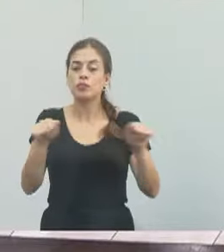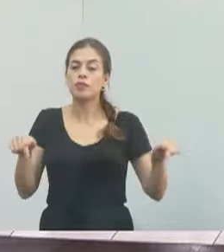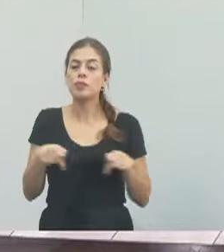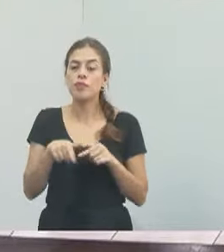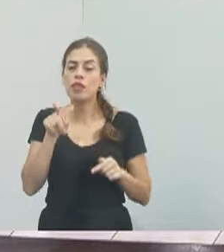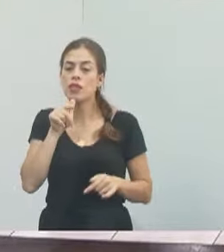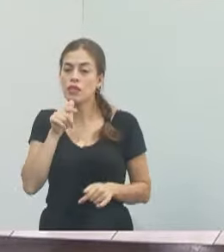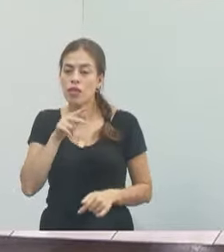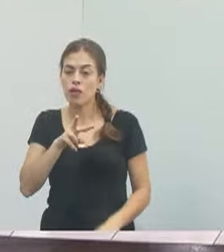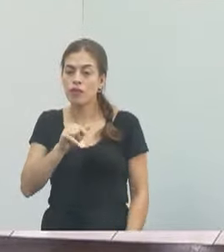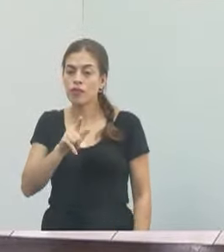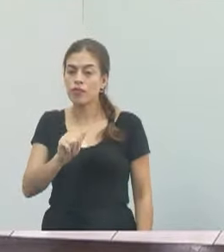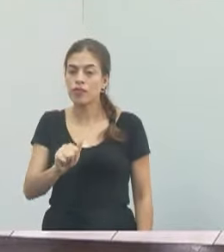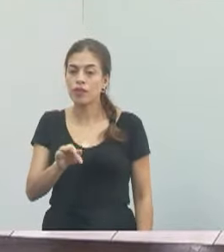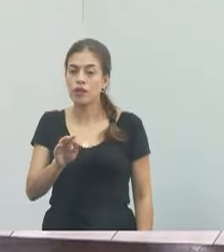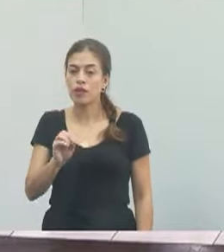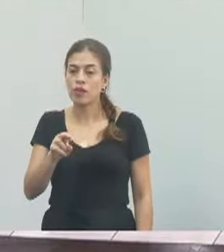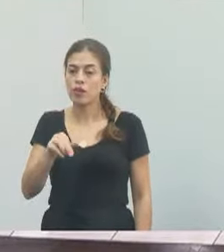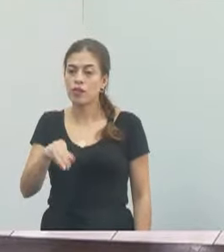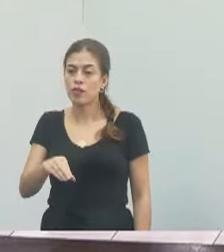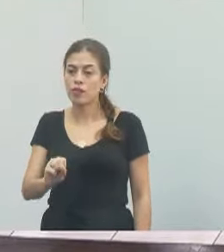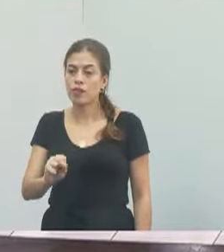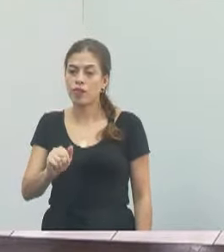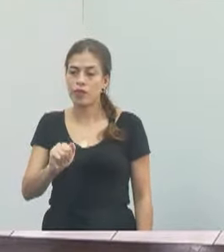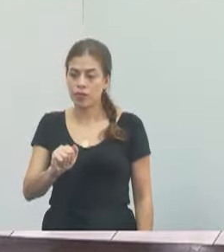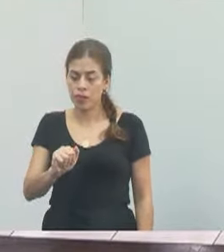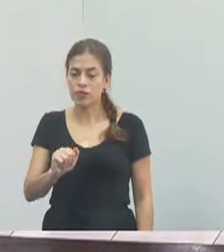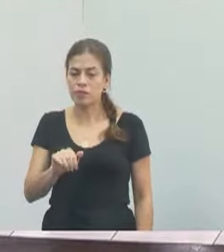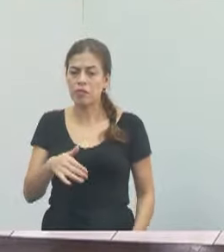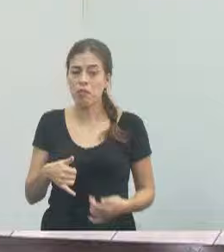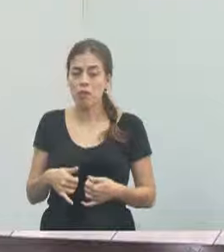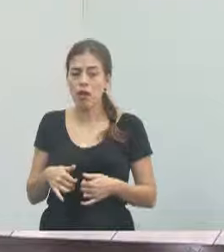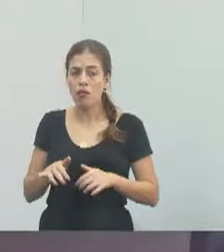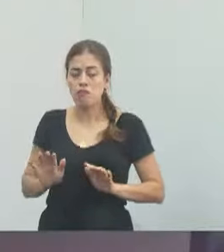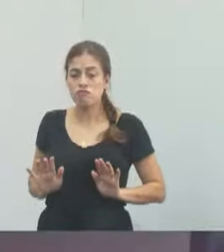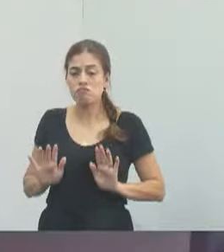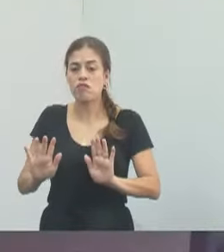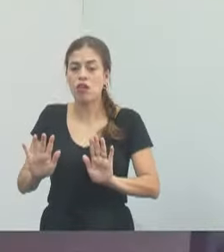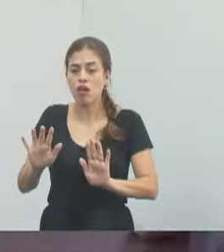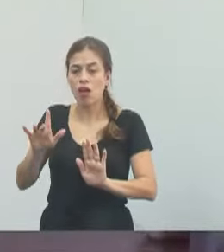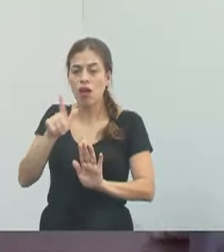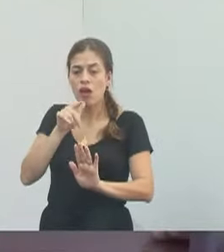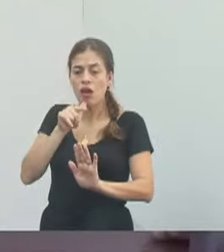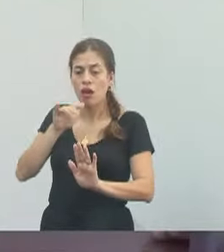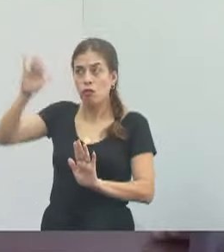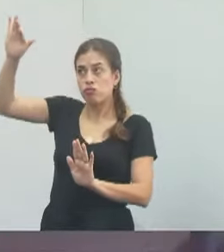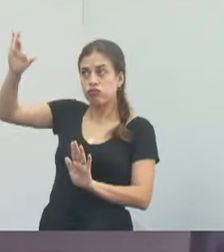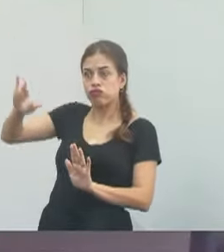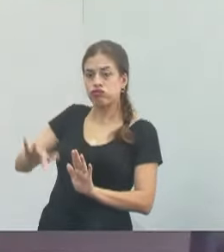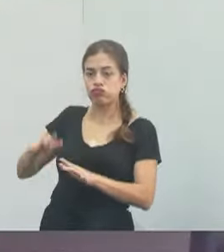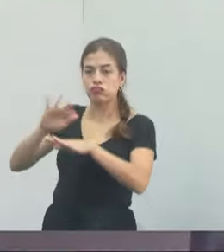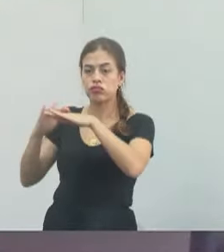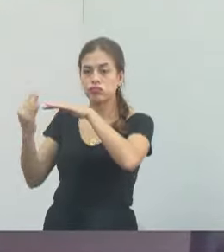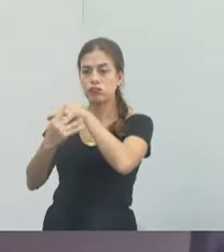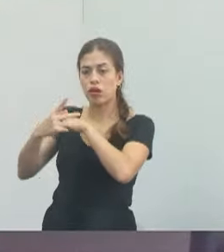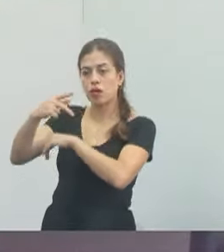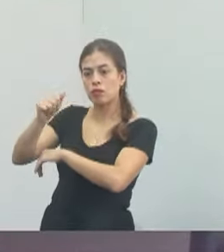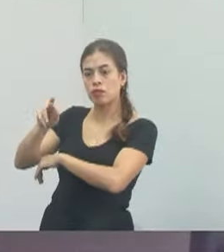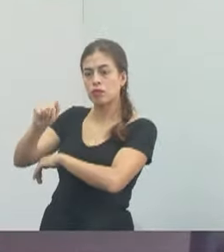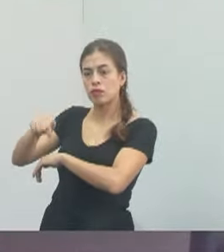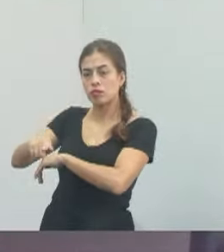que foi construído para conter as águas pluviais que descem ali da região da parte alta do Parque Santo Antônio para evitar